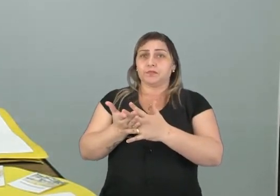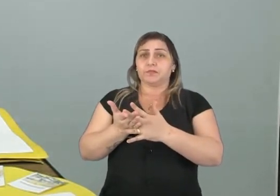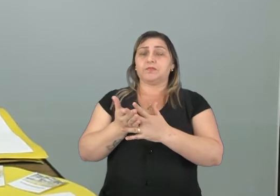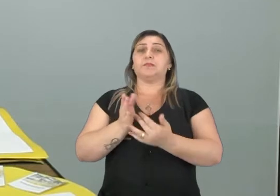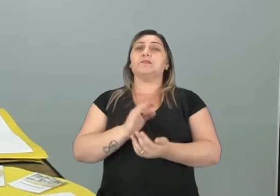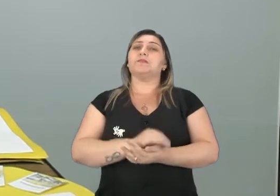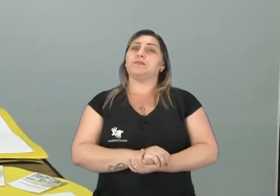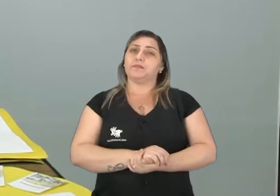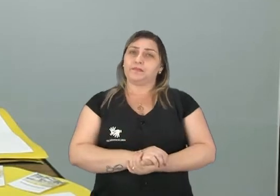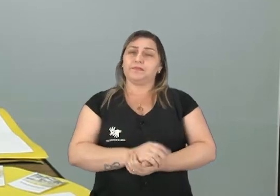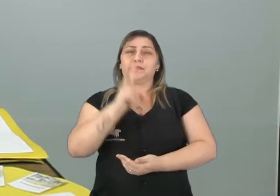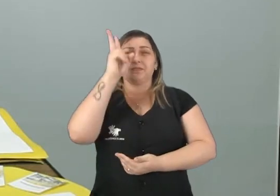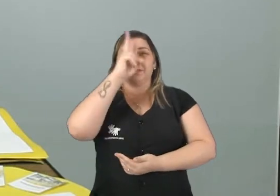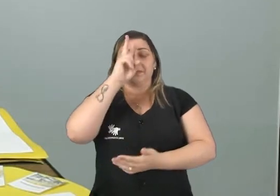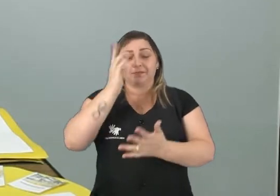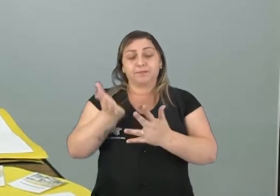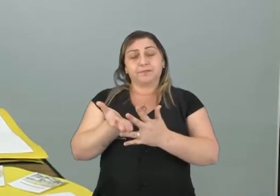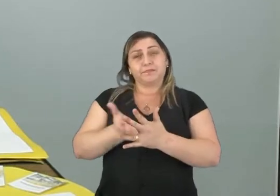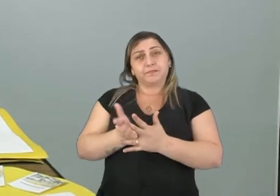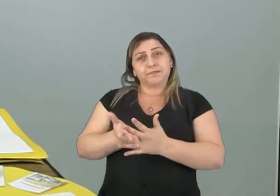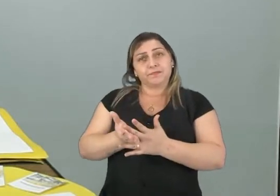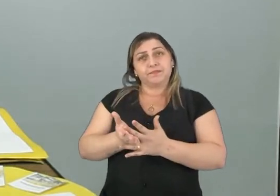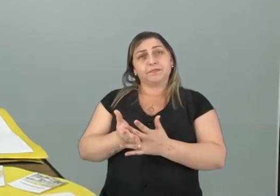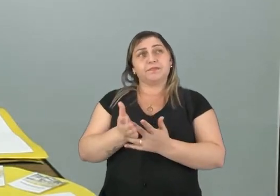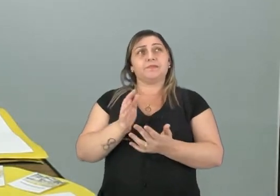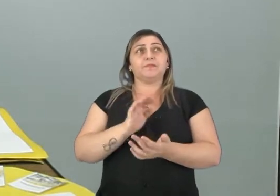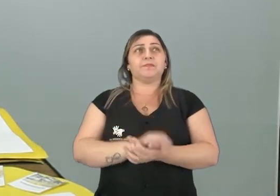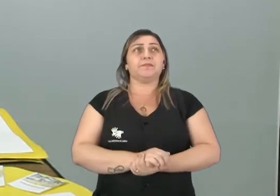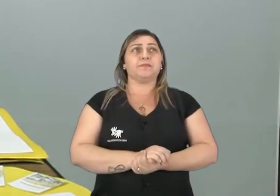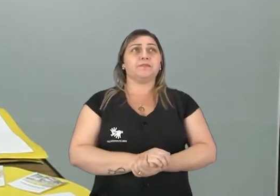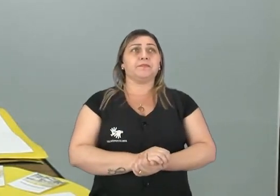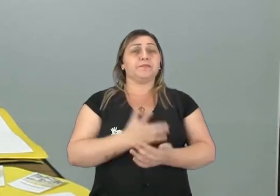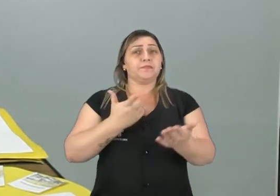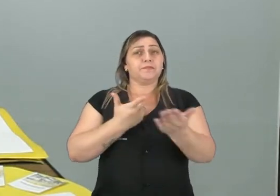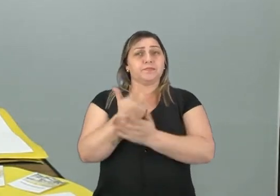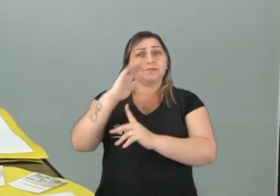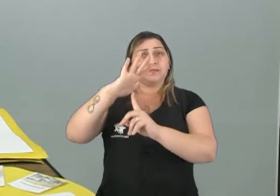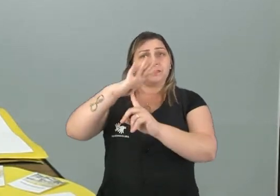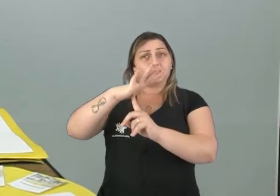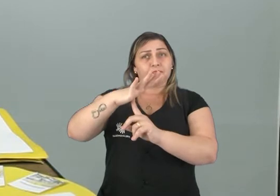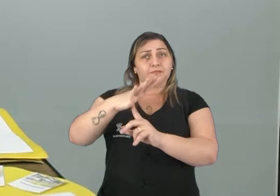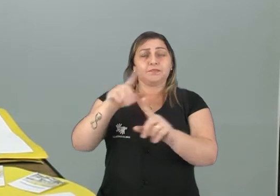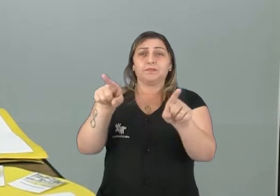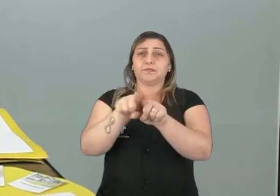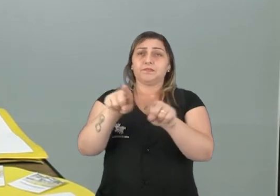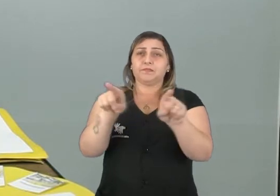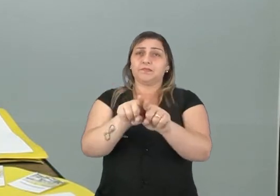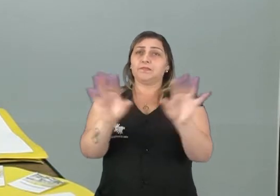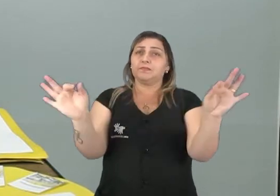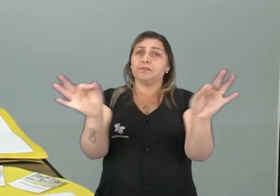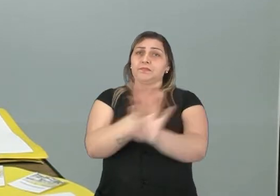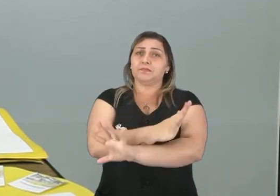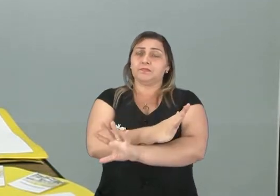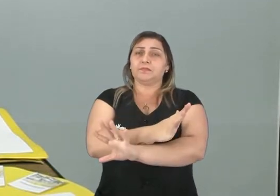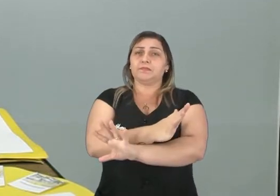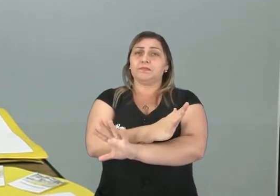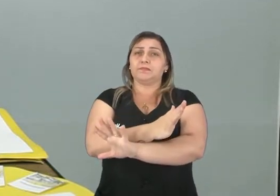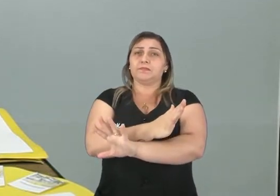mandioca. Lembram da mandioca? Aqui a mandioca que eu comprei na feira, ela também já está pronta para